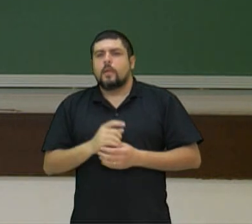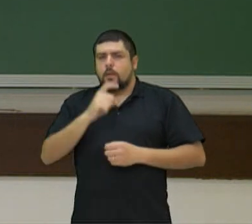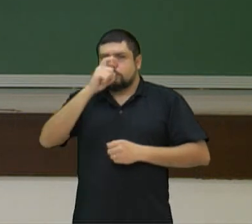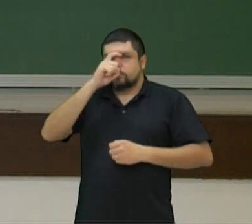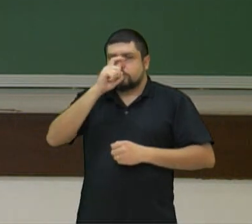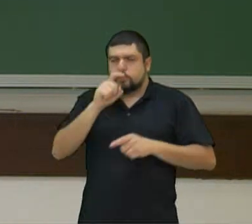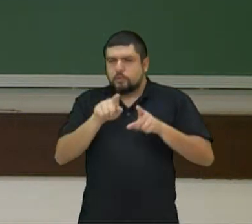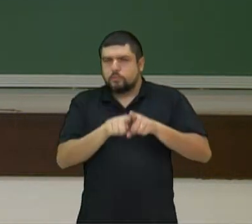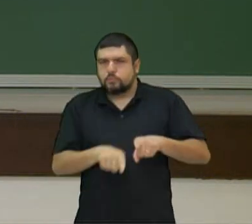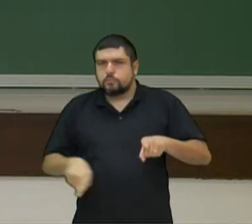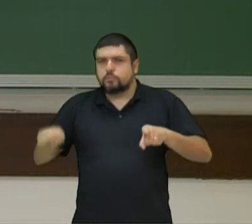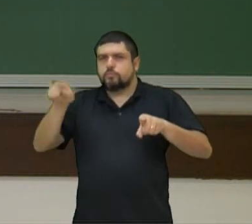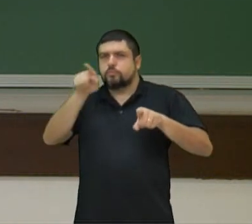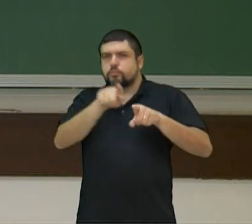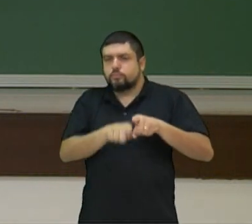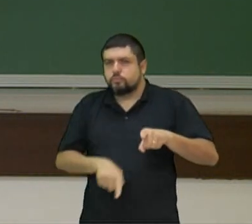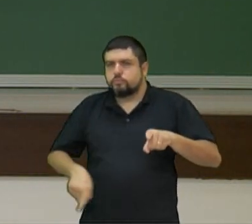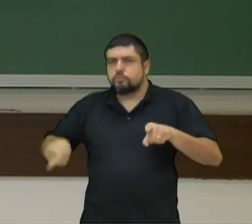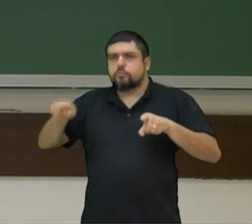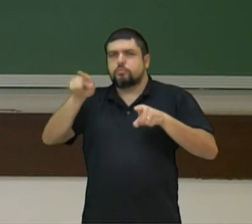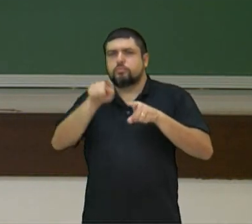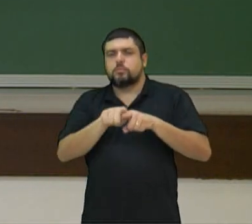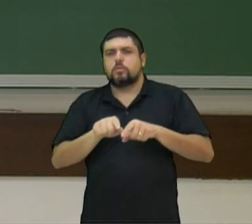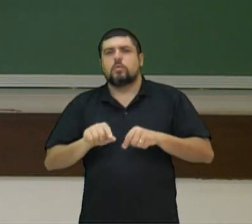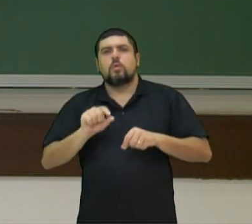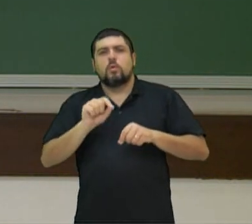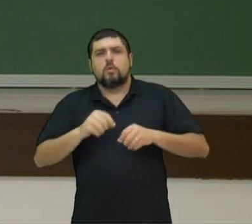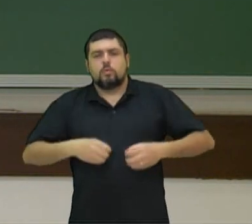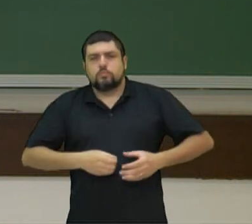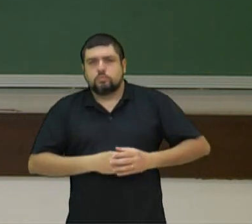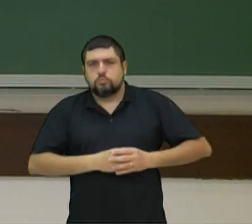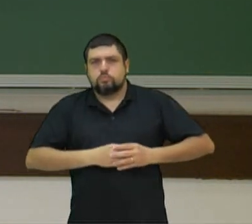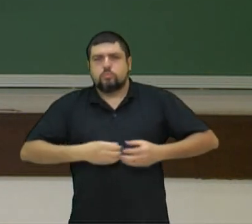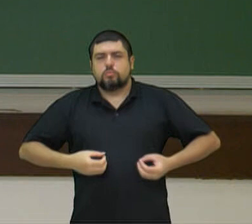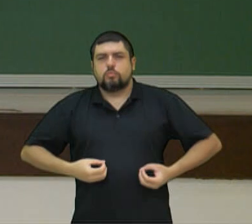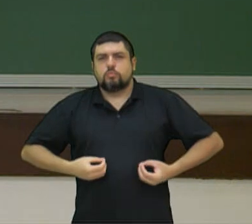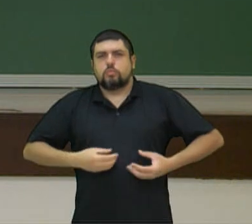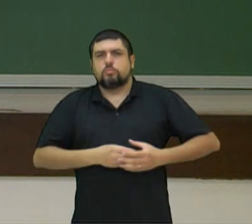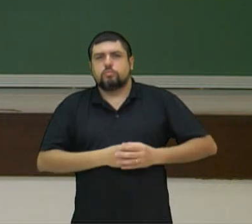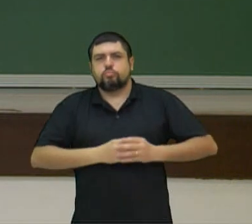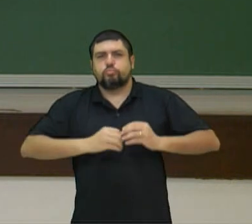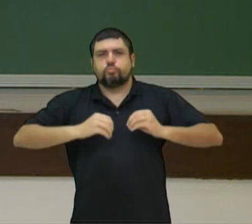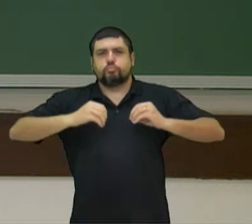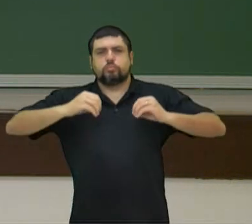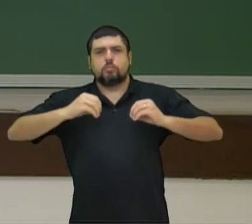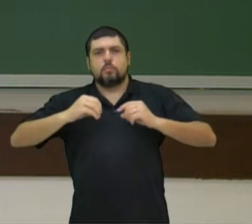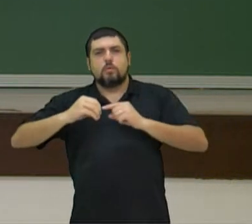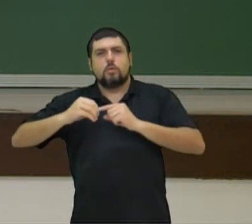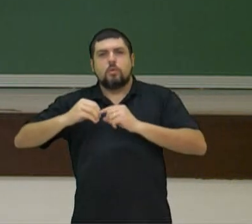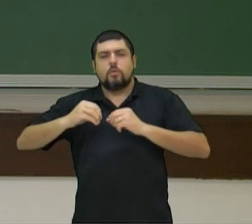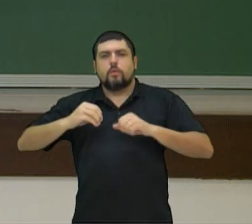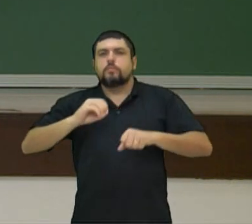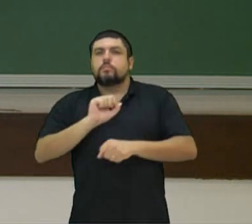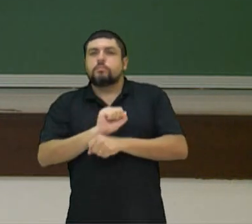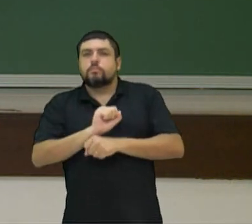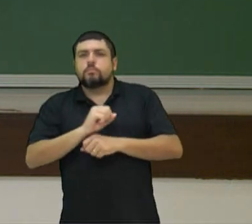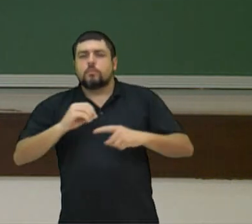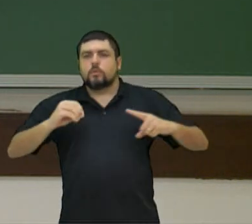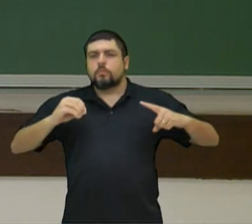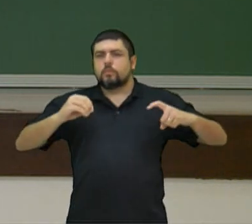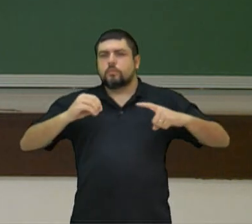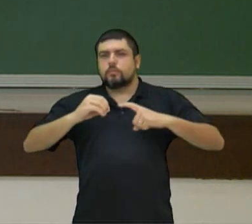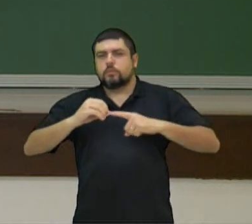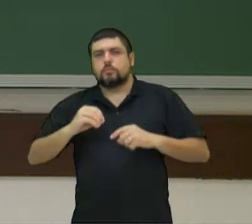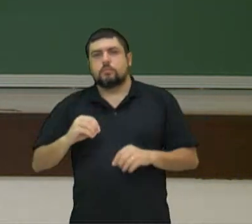gente já vai ver isso mais para frente também, em geral, um ovócito amadurece aguardando ser fecundado pelo espermatozoide. Caso não